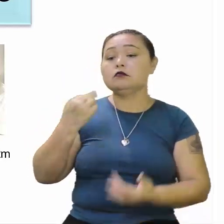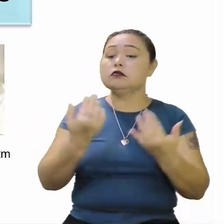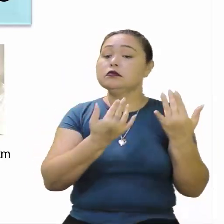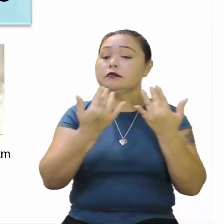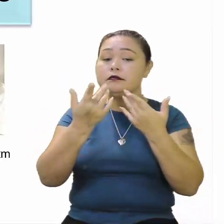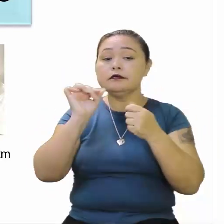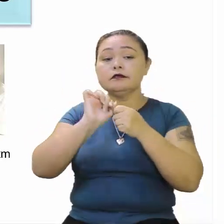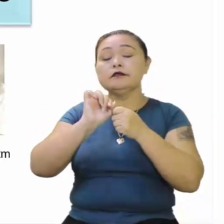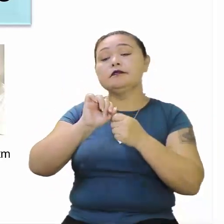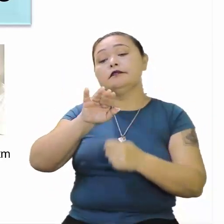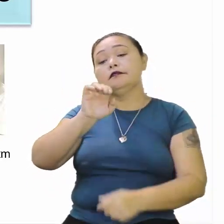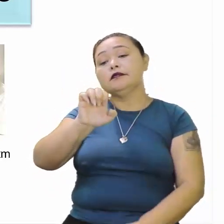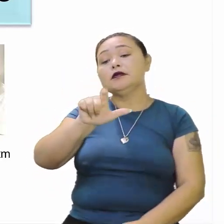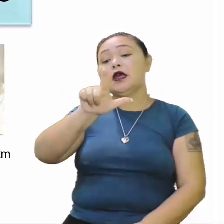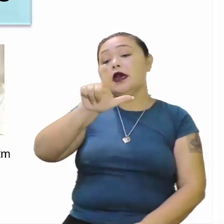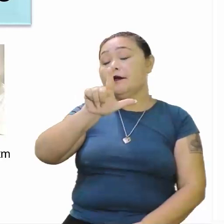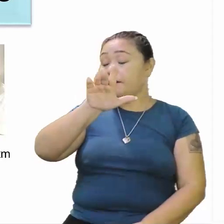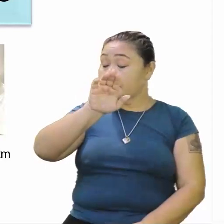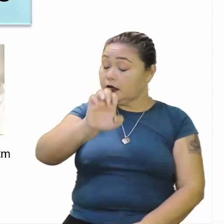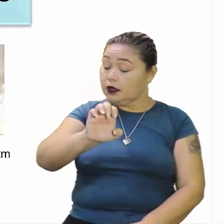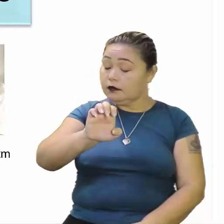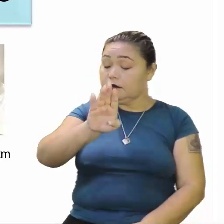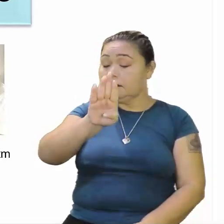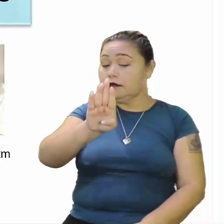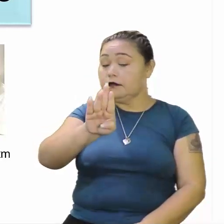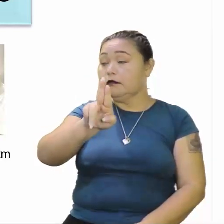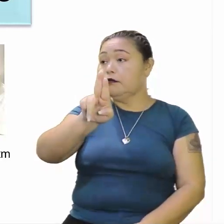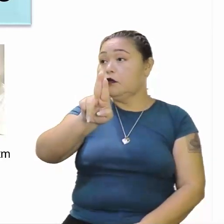denominada de ebulição. Então,